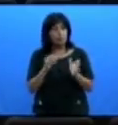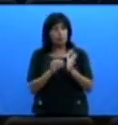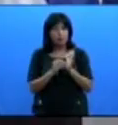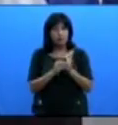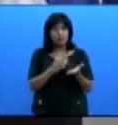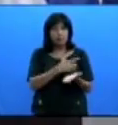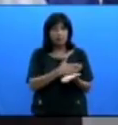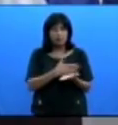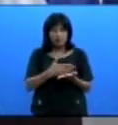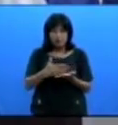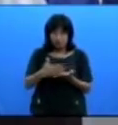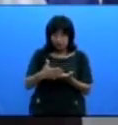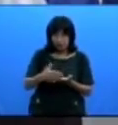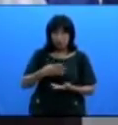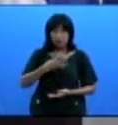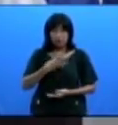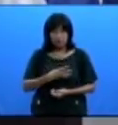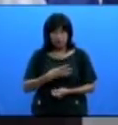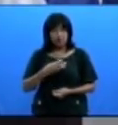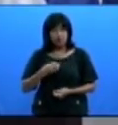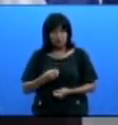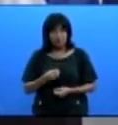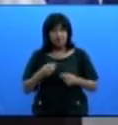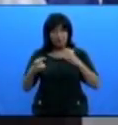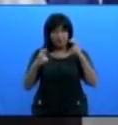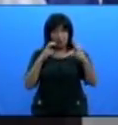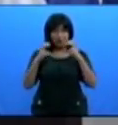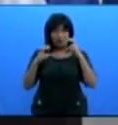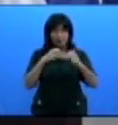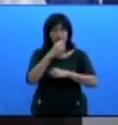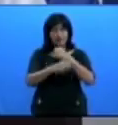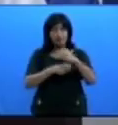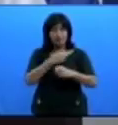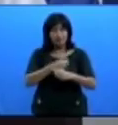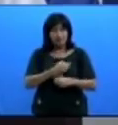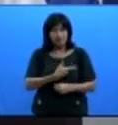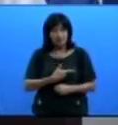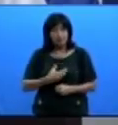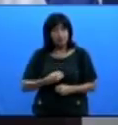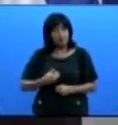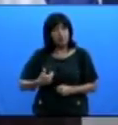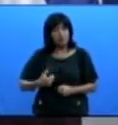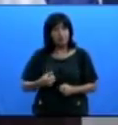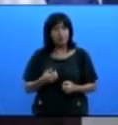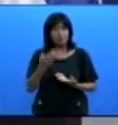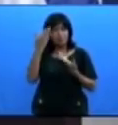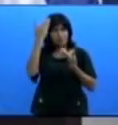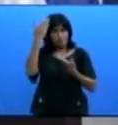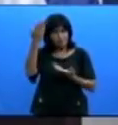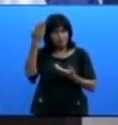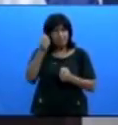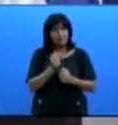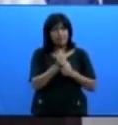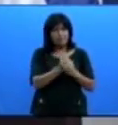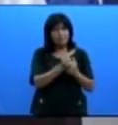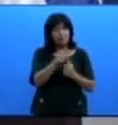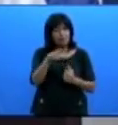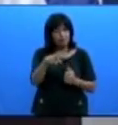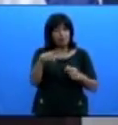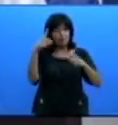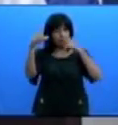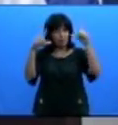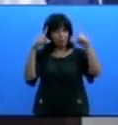início a 40ª sessão ordinária do ano de 2010. Obrigada a você que nos acompanha pela TV Câmara,